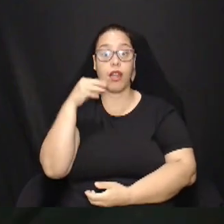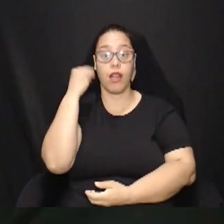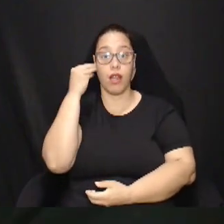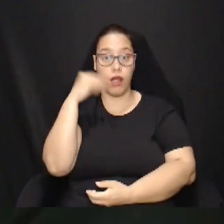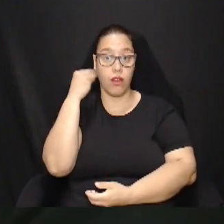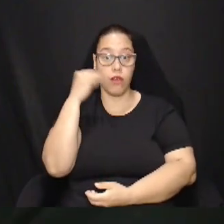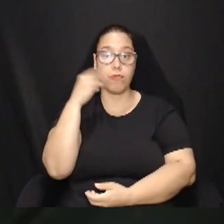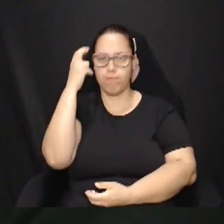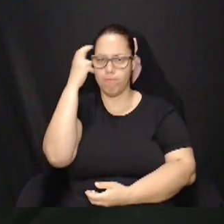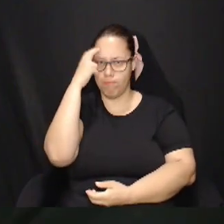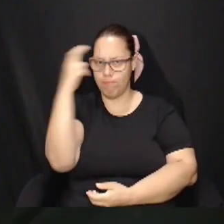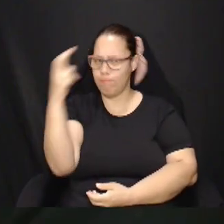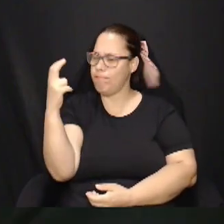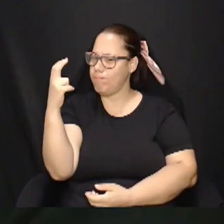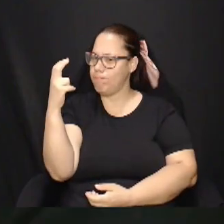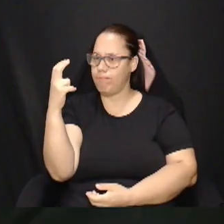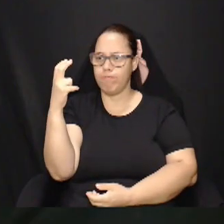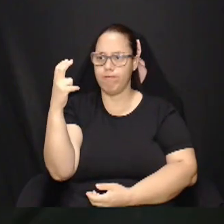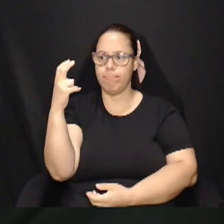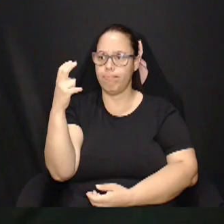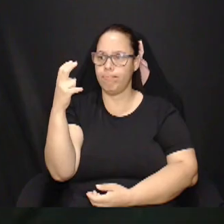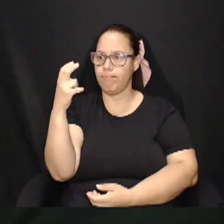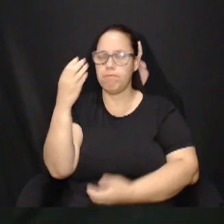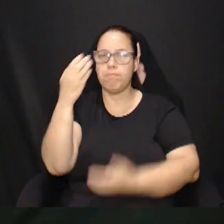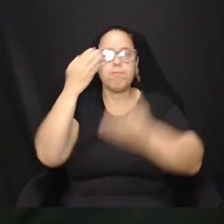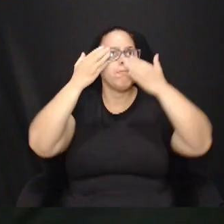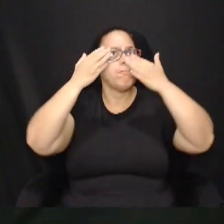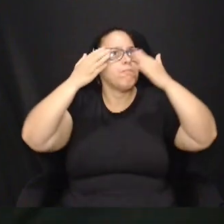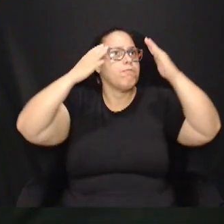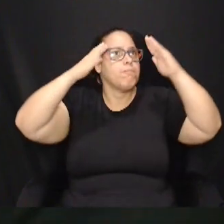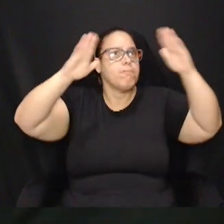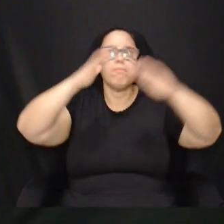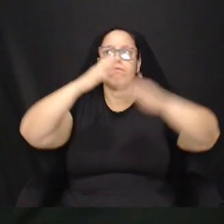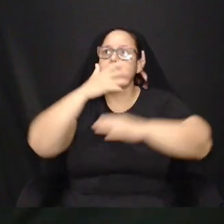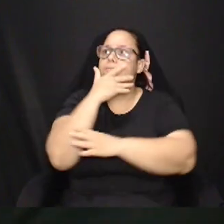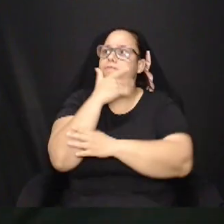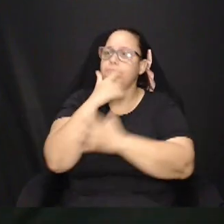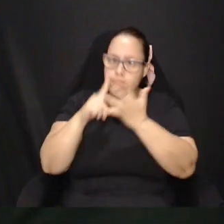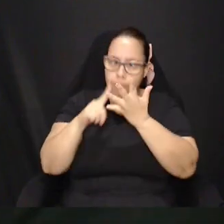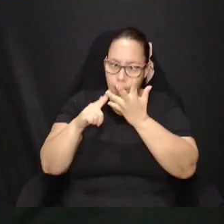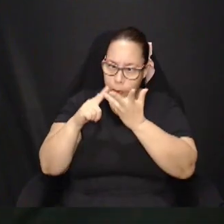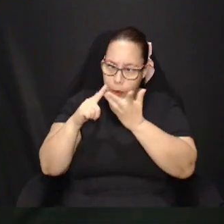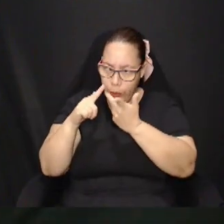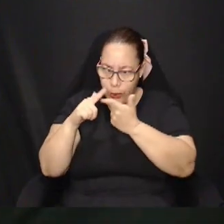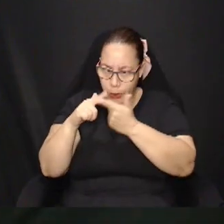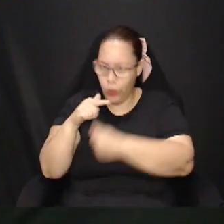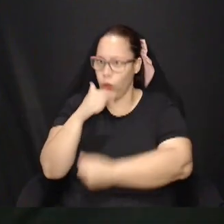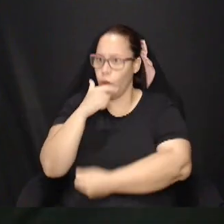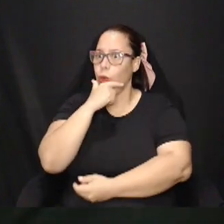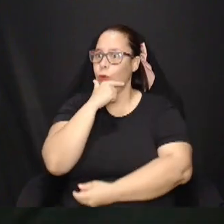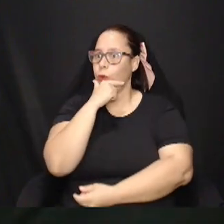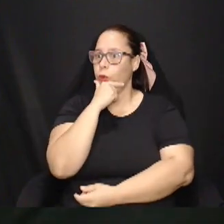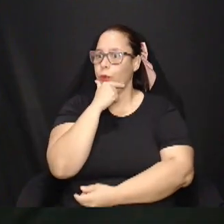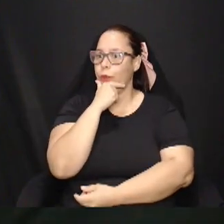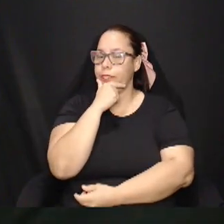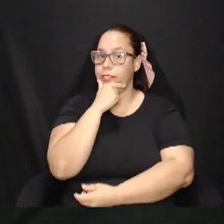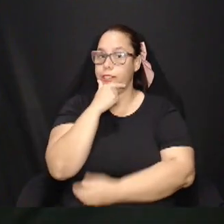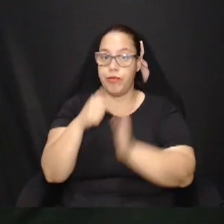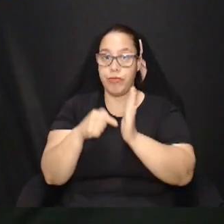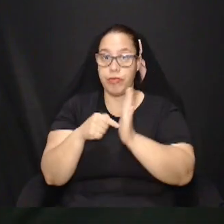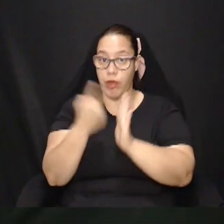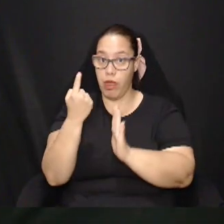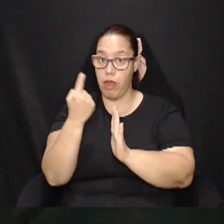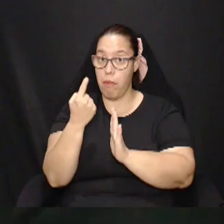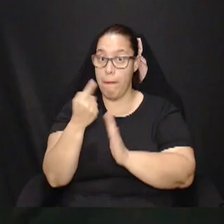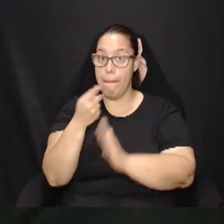expertise, abre um leque de pontuações na nossa cabeça, porque quando a gente... Primeiro que nós falamos